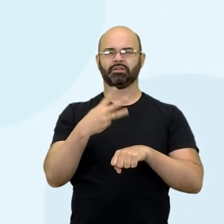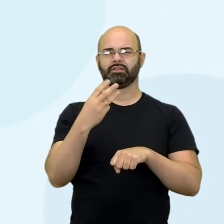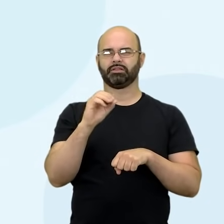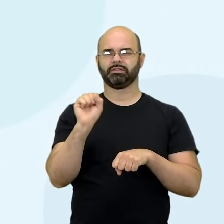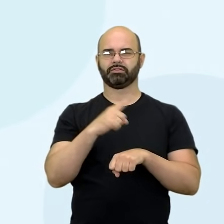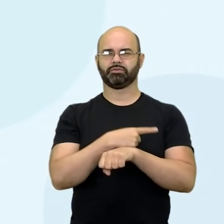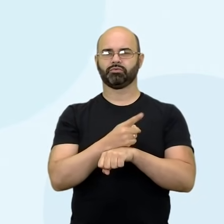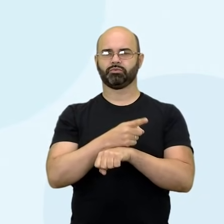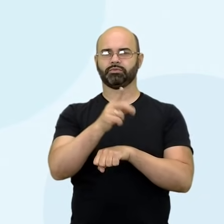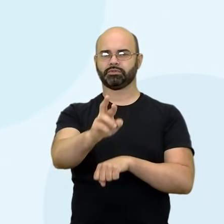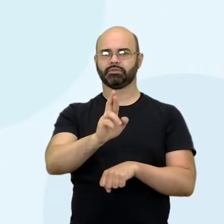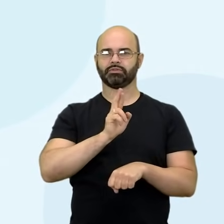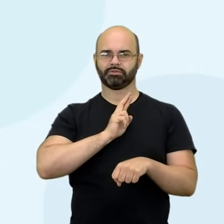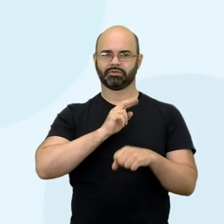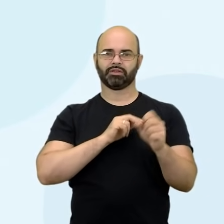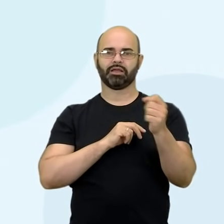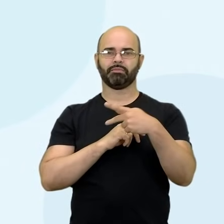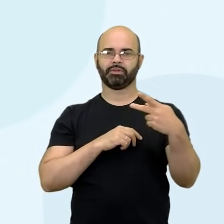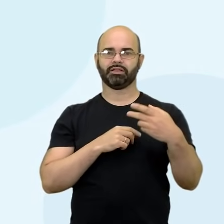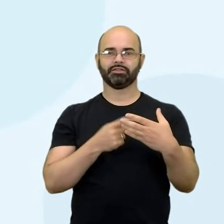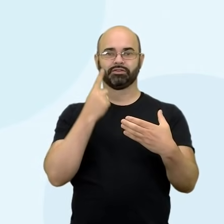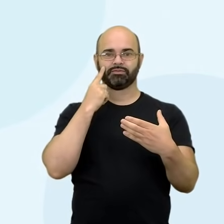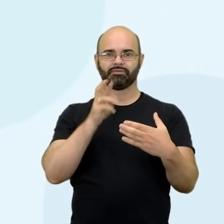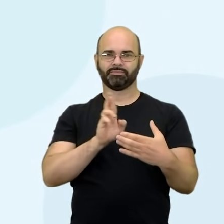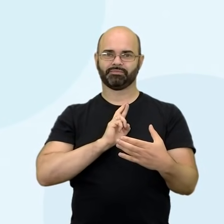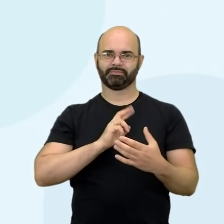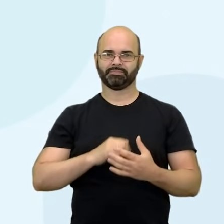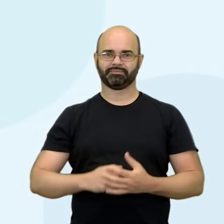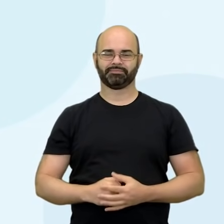responder para mim já já vai aparecer aí no seu aplicativo